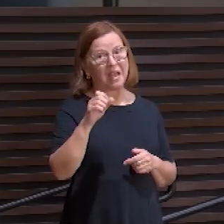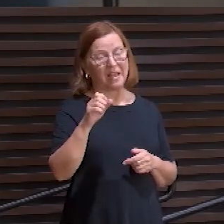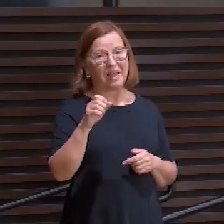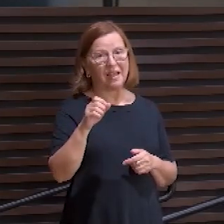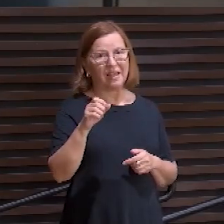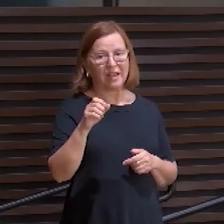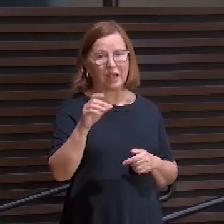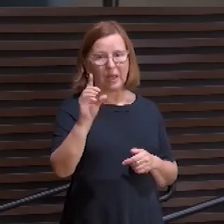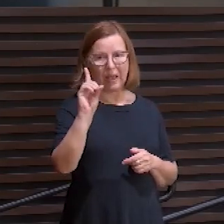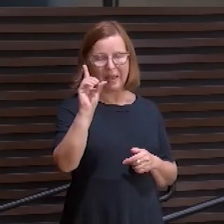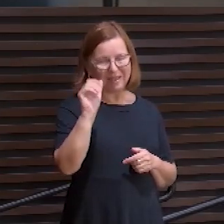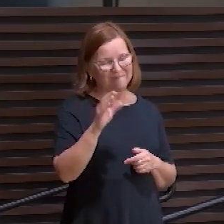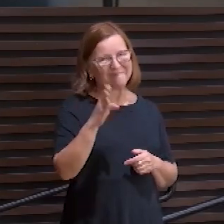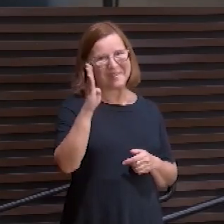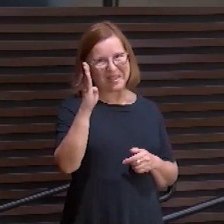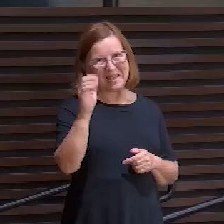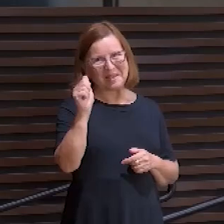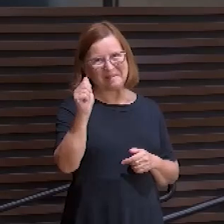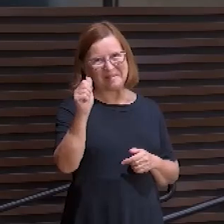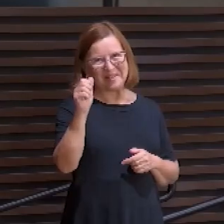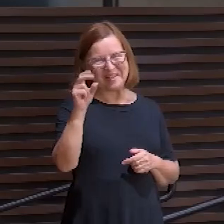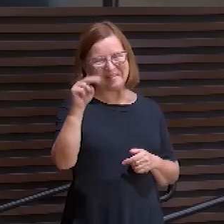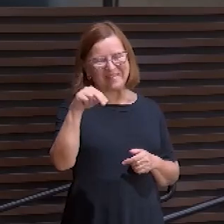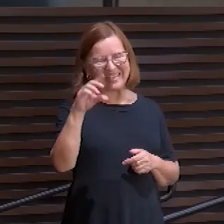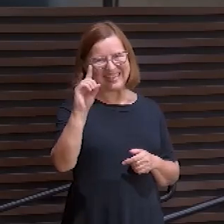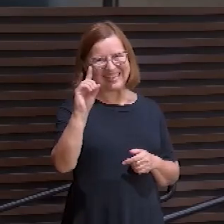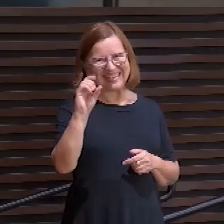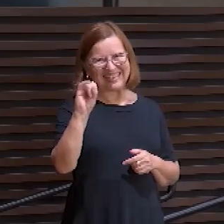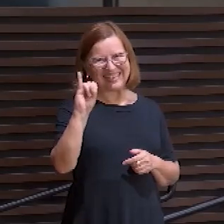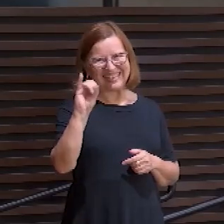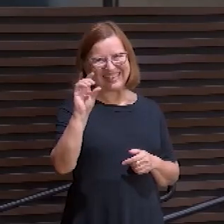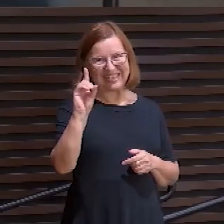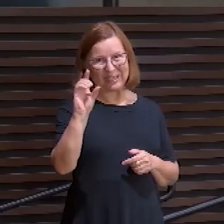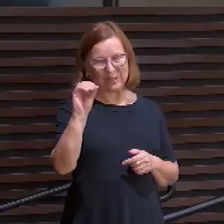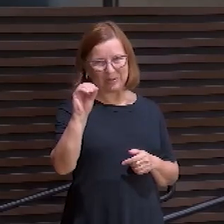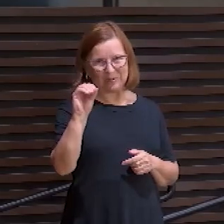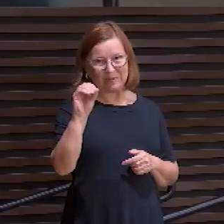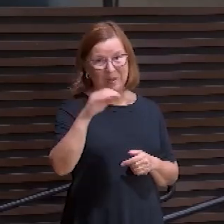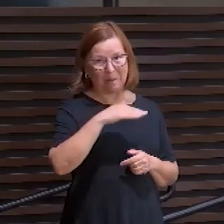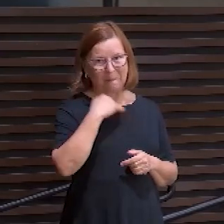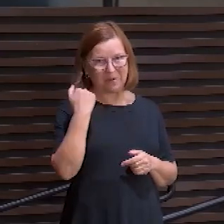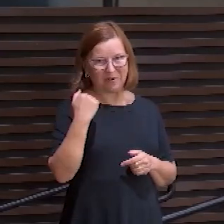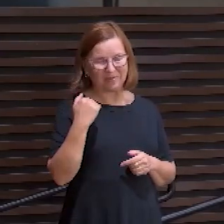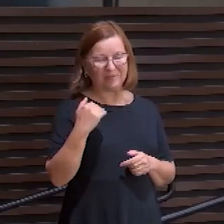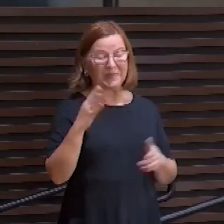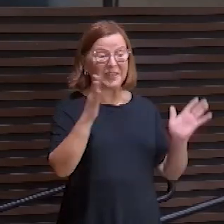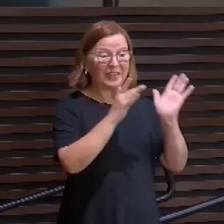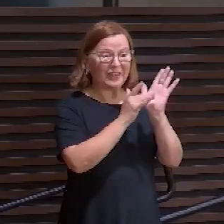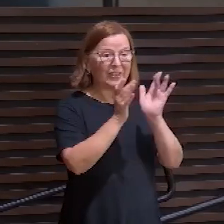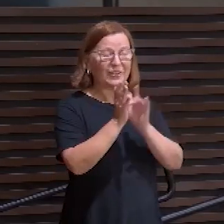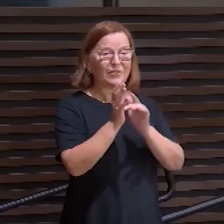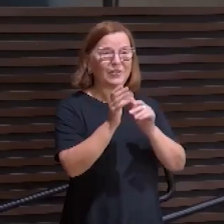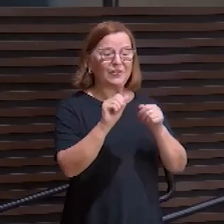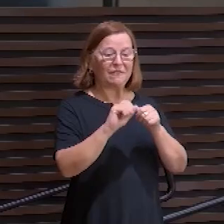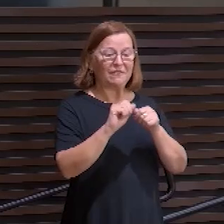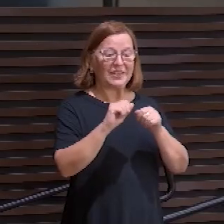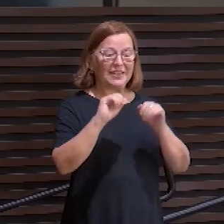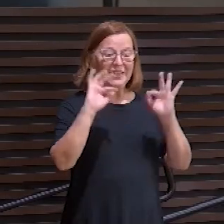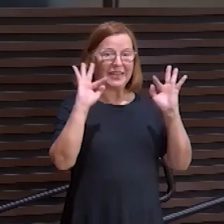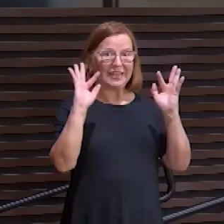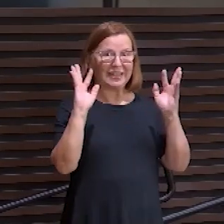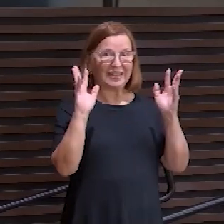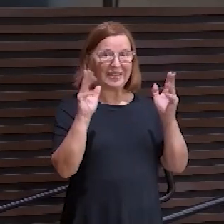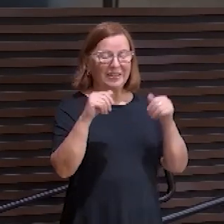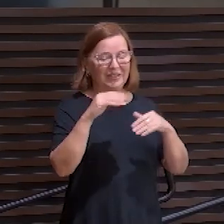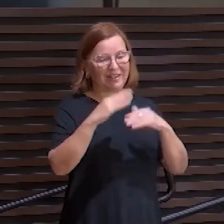E ele fez esta obra maravilhosa. Mas hoje nós queremos ouvir, como diz